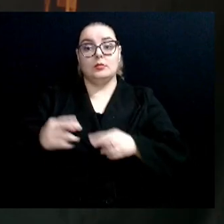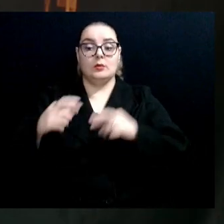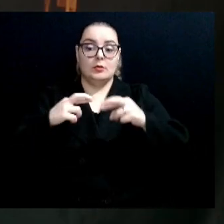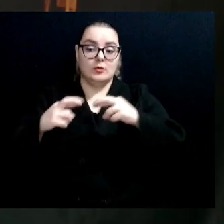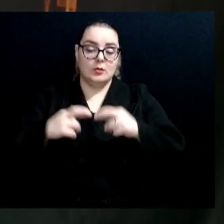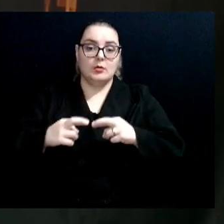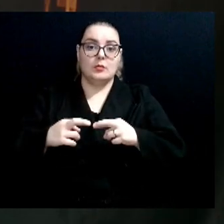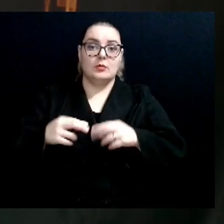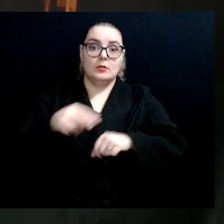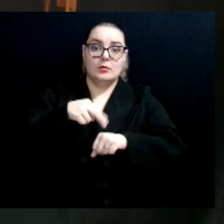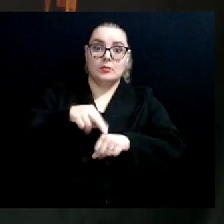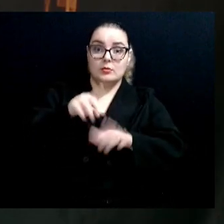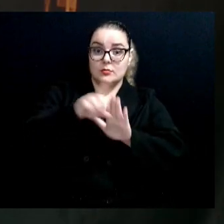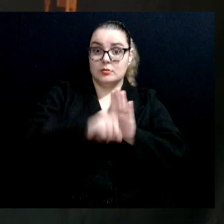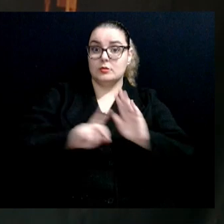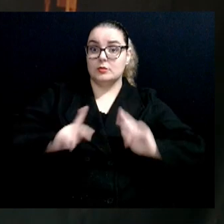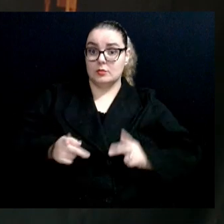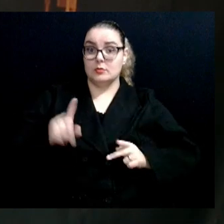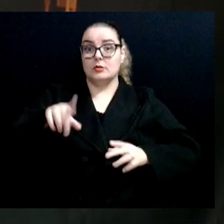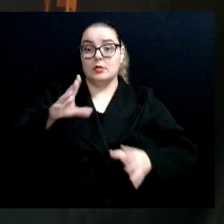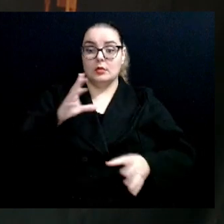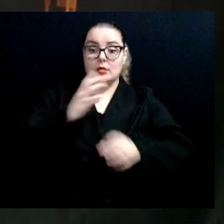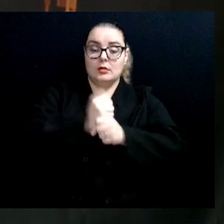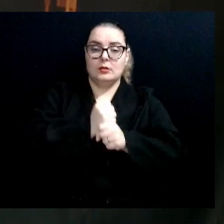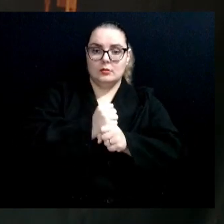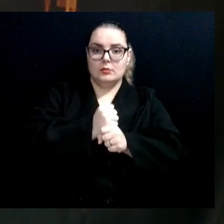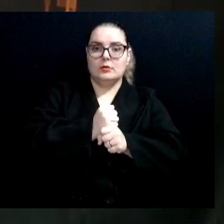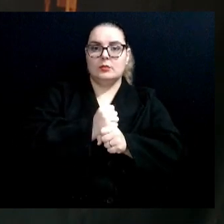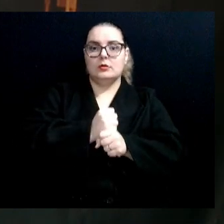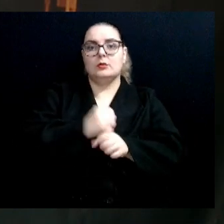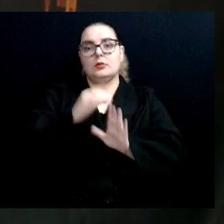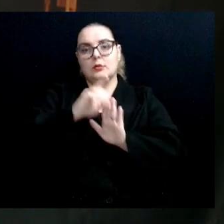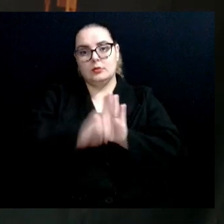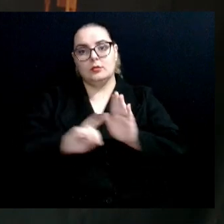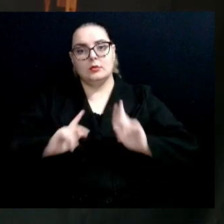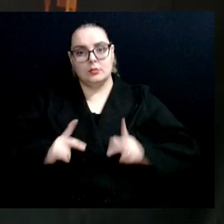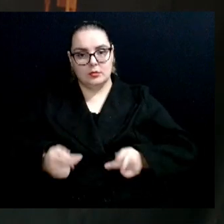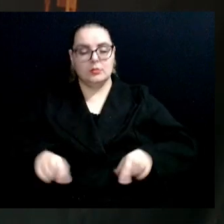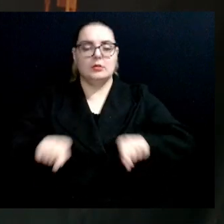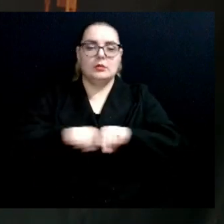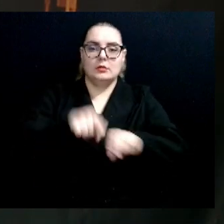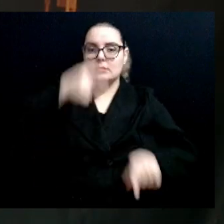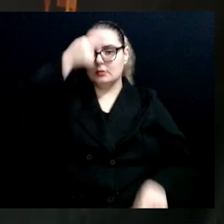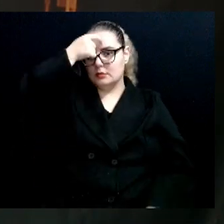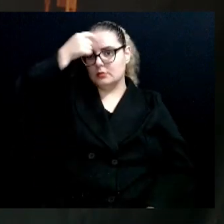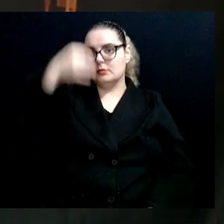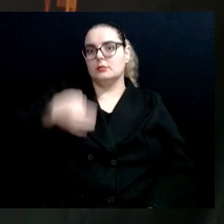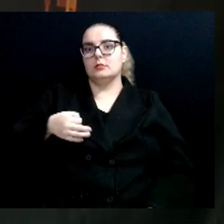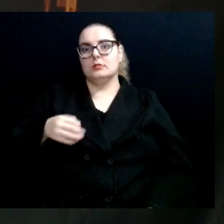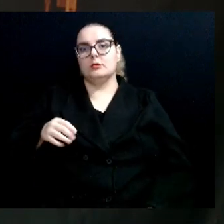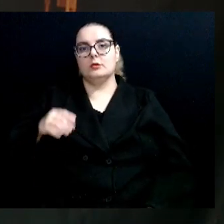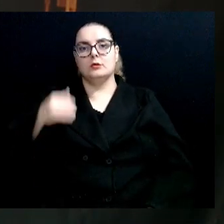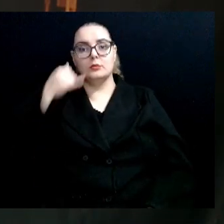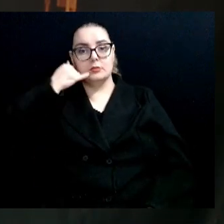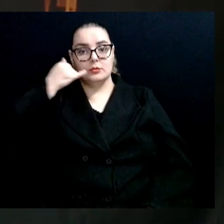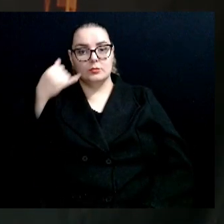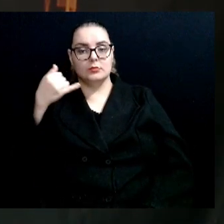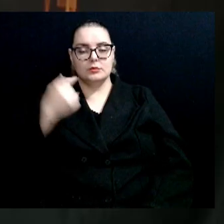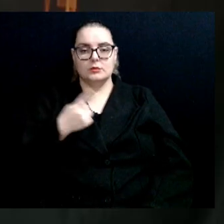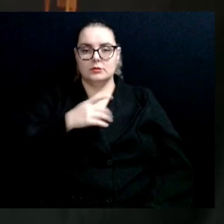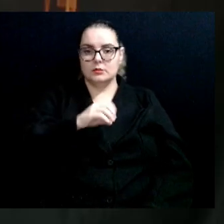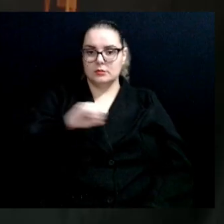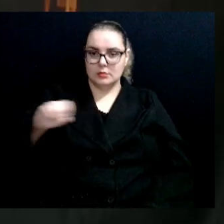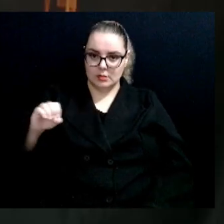Humanos, que são compilados pelo Ministério dos Direitos Humanos e da Cidadania por meio do Disque 100, que é onde você liga